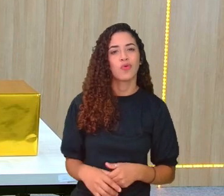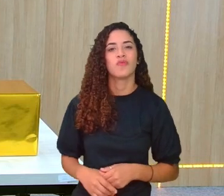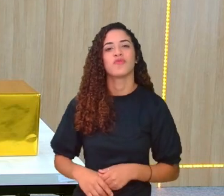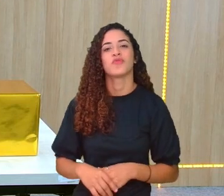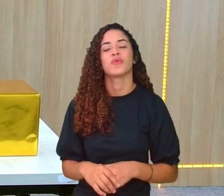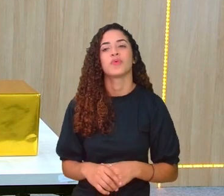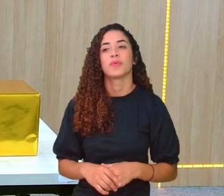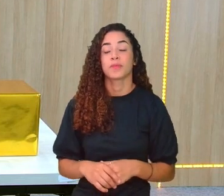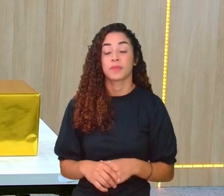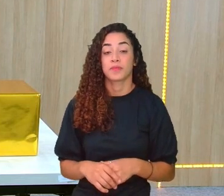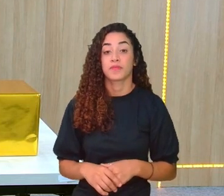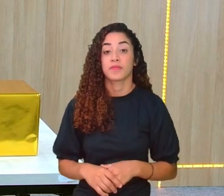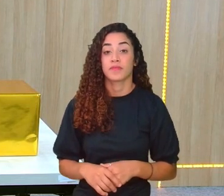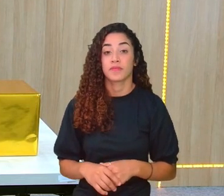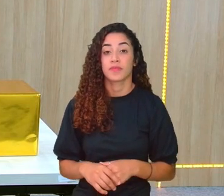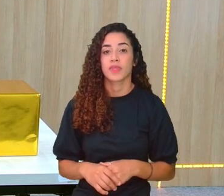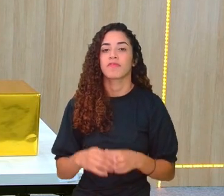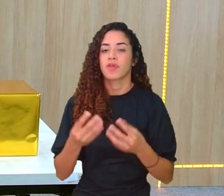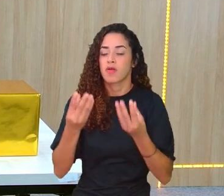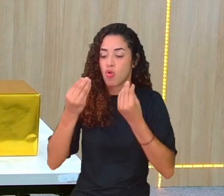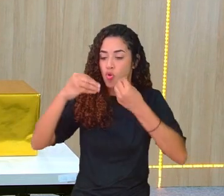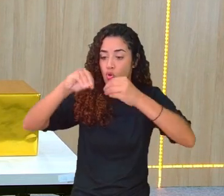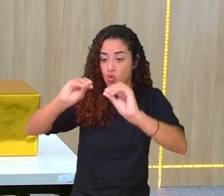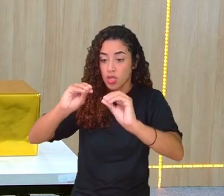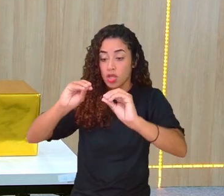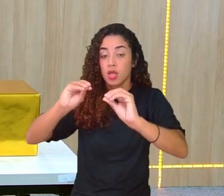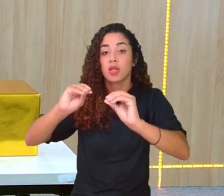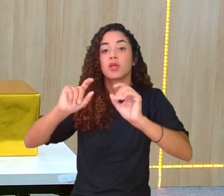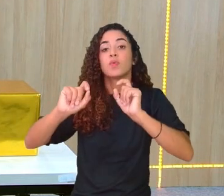vão acrescentar